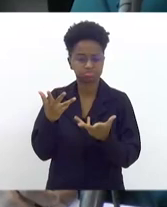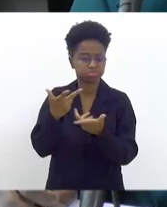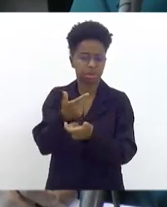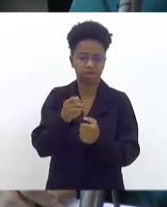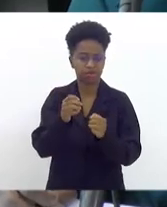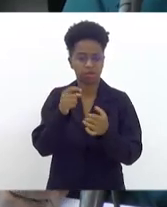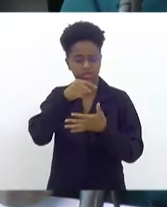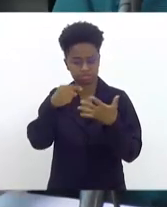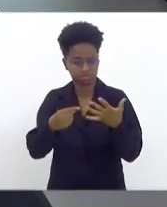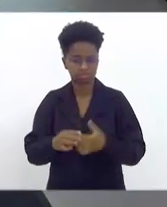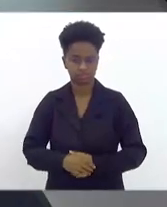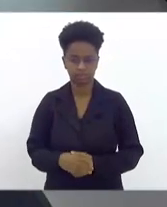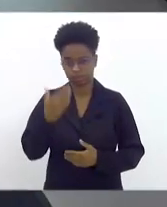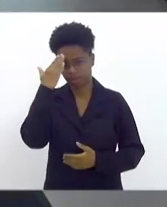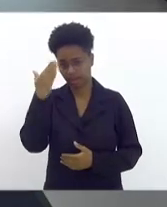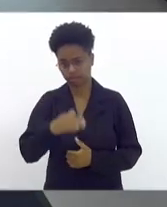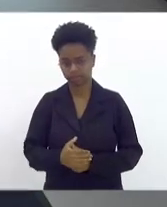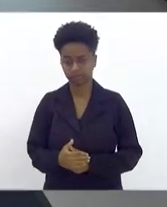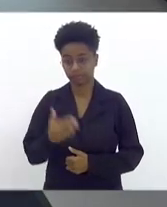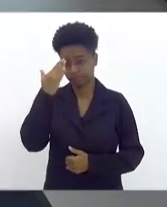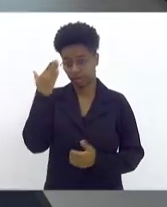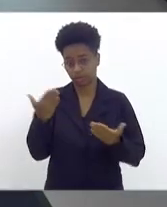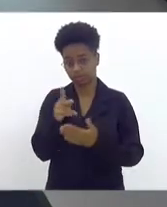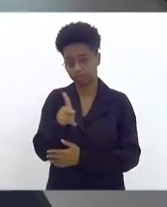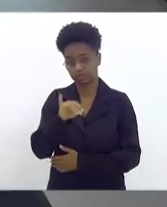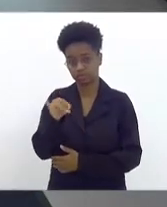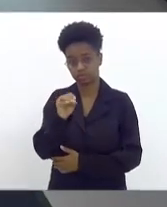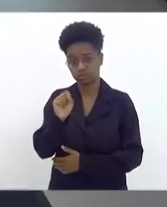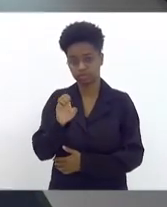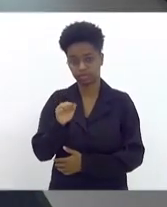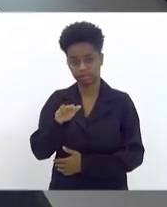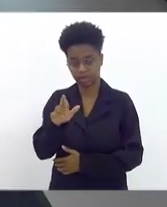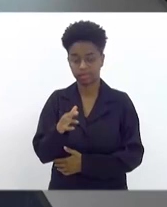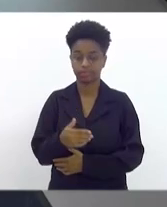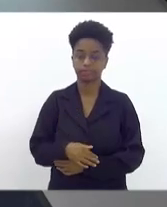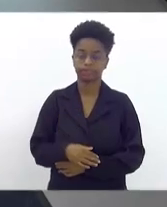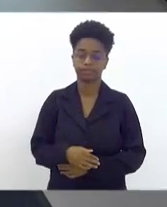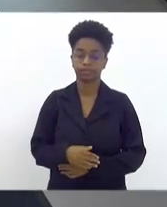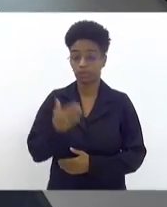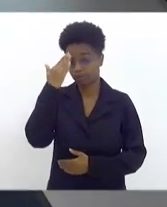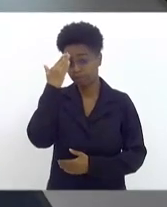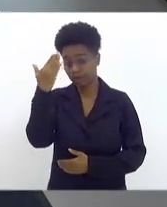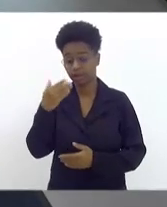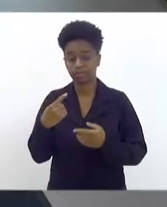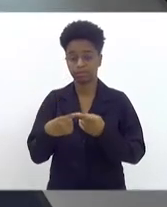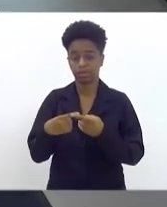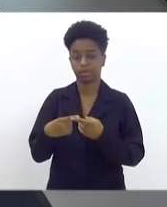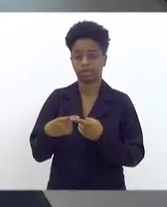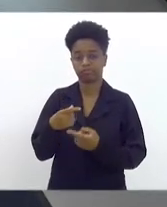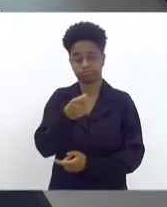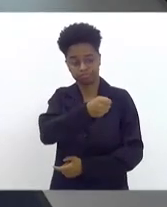Obrigado, presidente. Obrigado, deputado Carlos. Professor Josemar. Primeiro, obrigado aí pela concessão da palavra, também